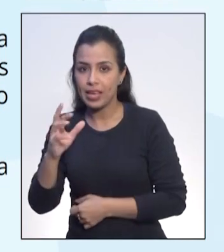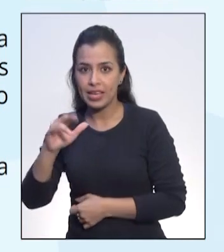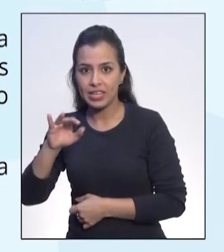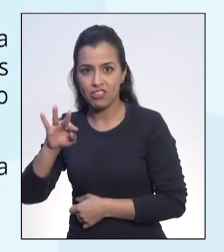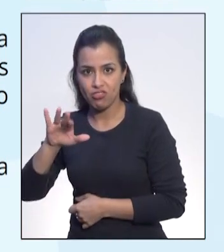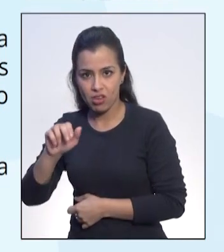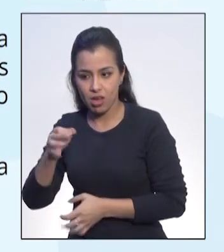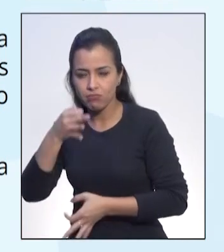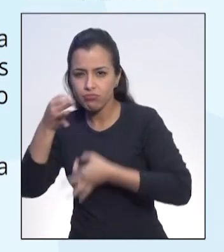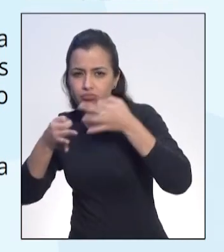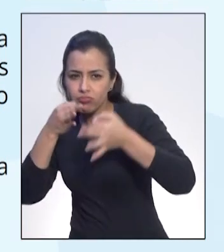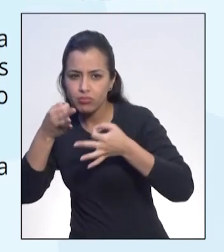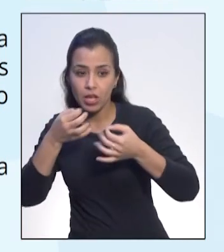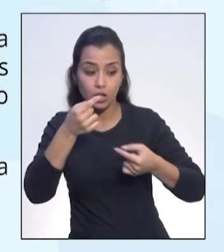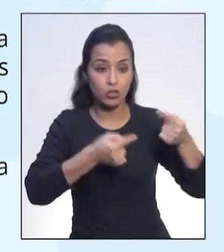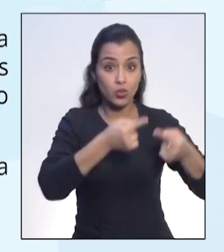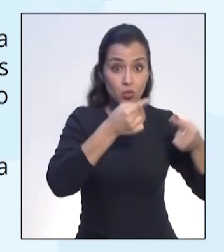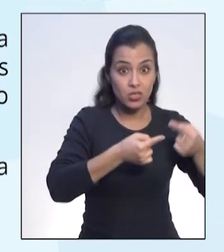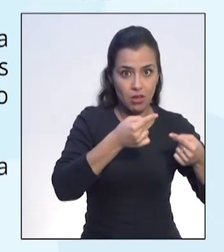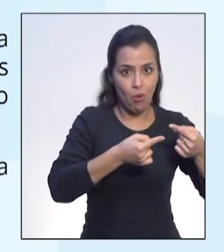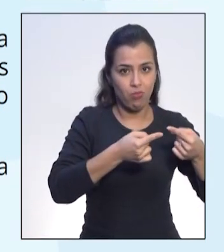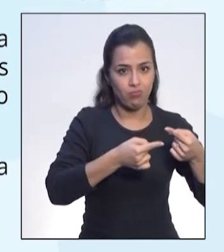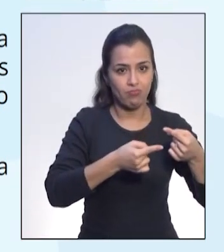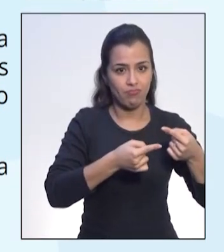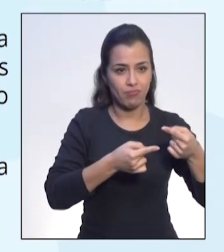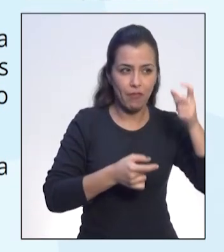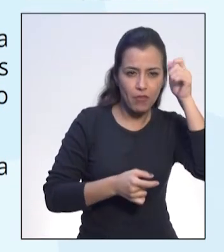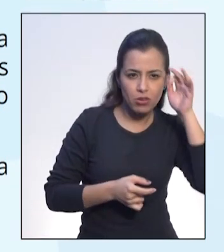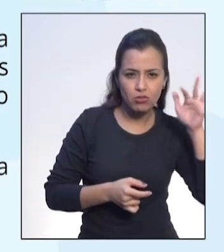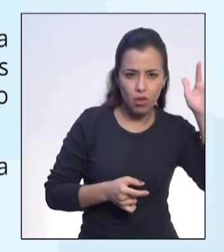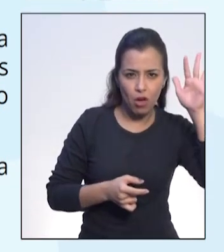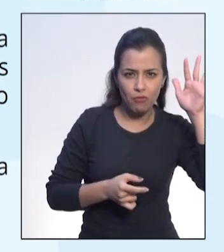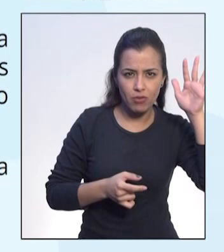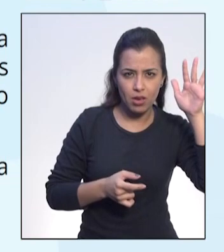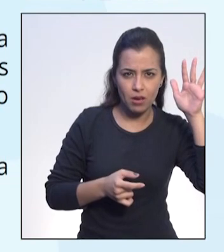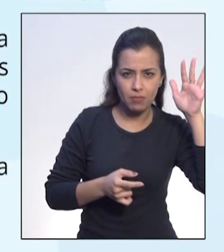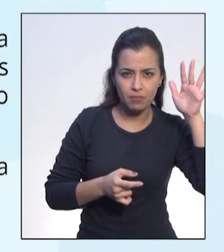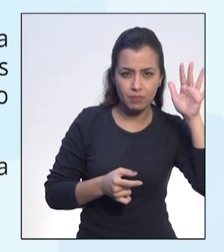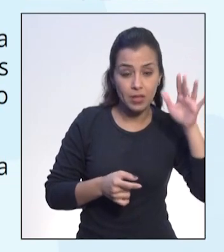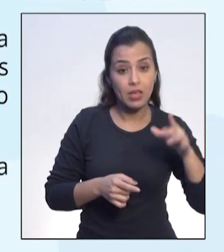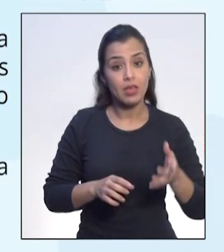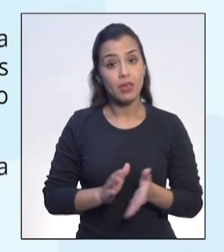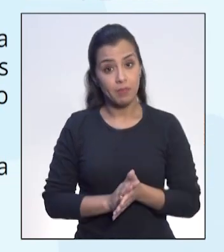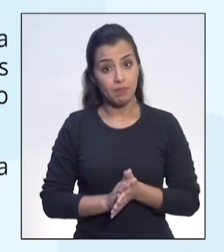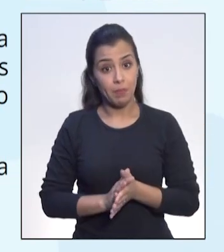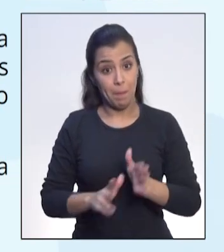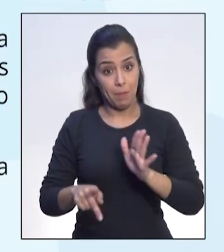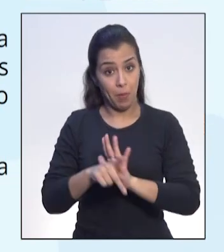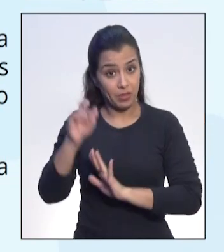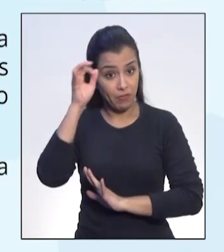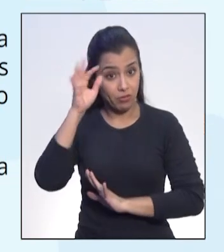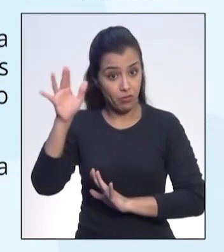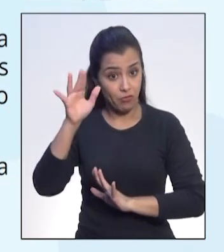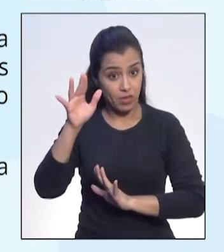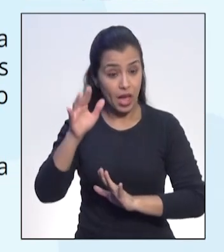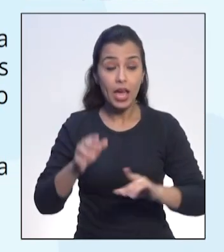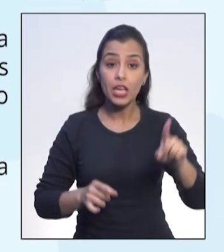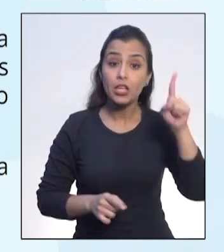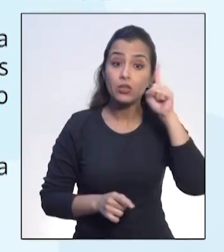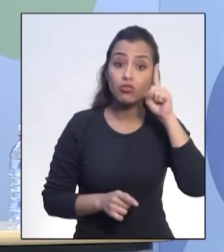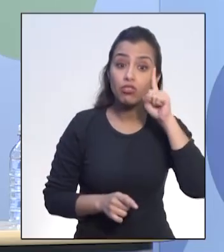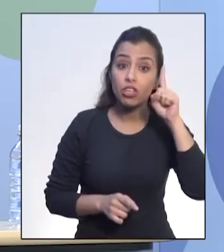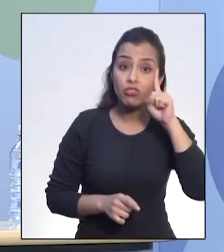discussão filosóficas e as críticas e as discussões do nosso cotidiano? Se sim, que diferenças são essas? Então,